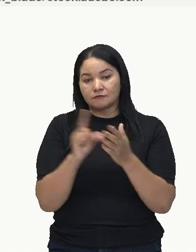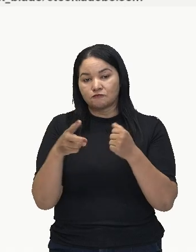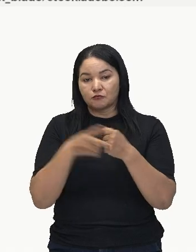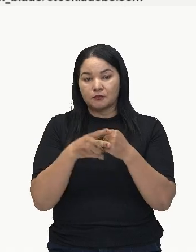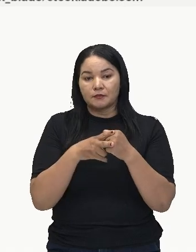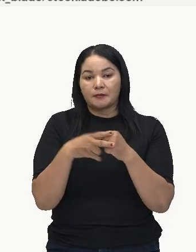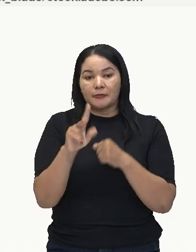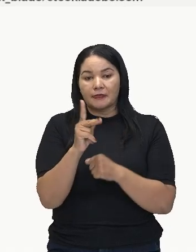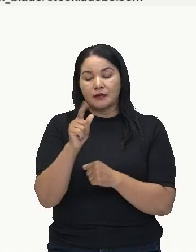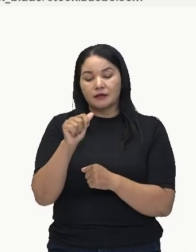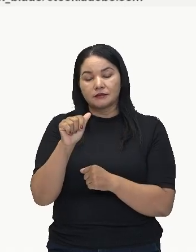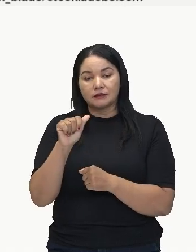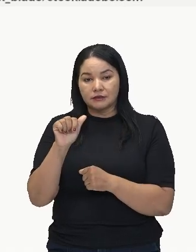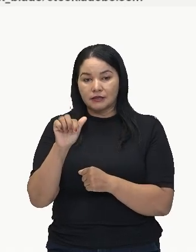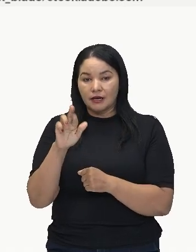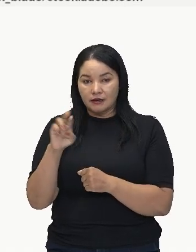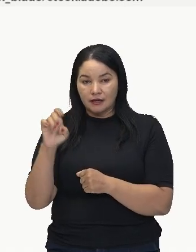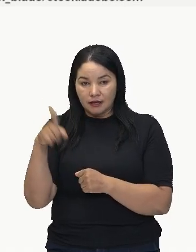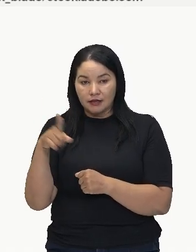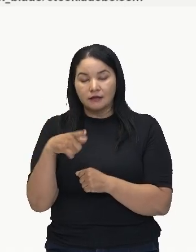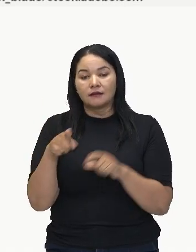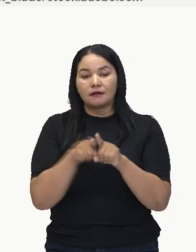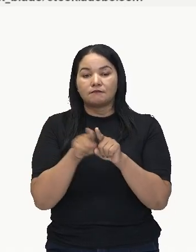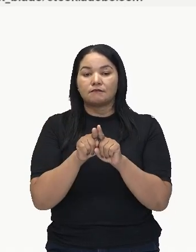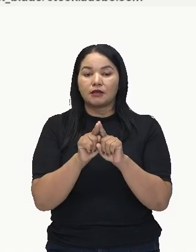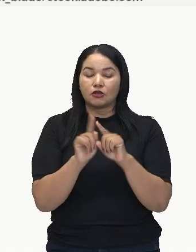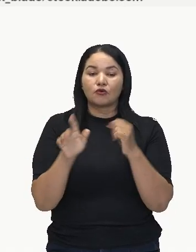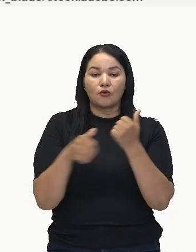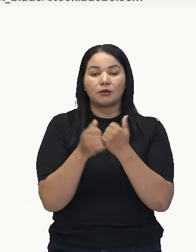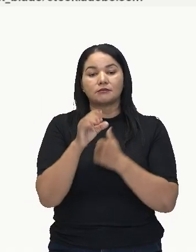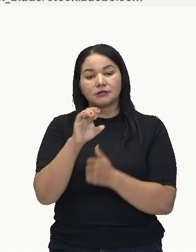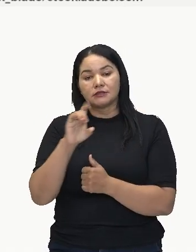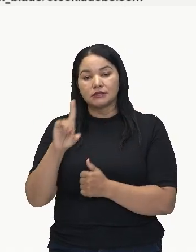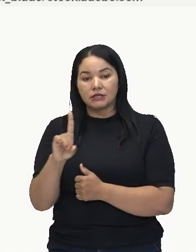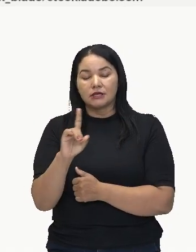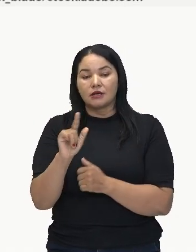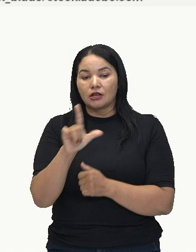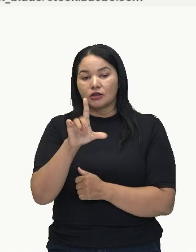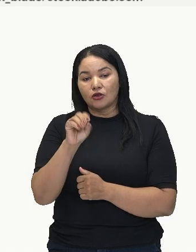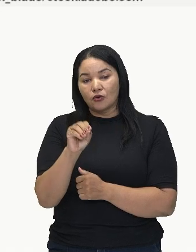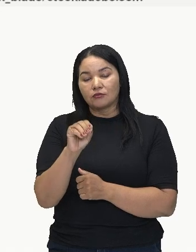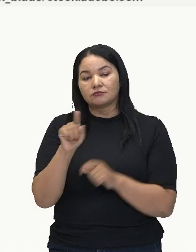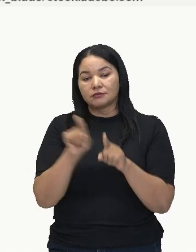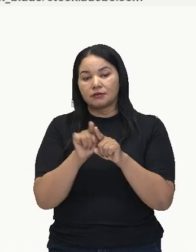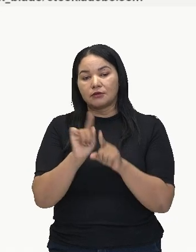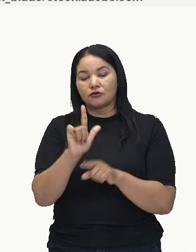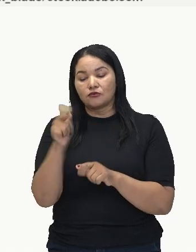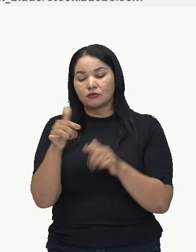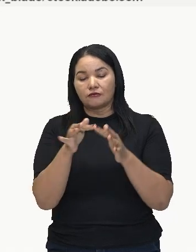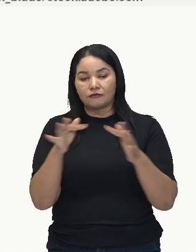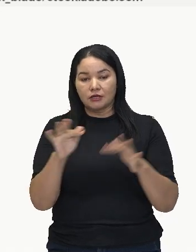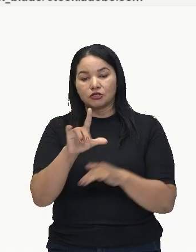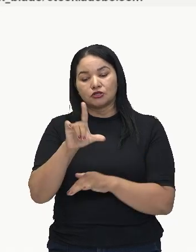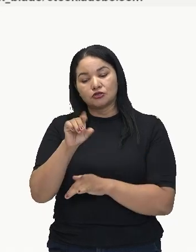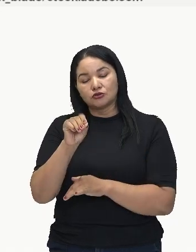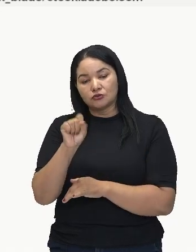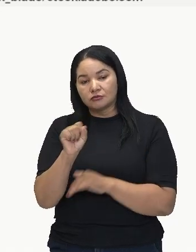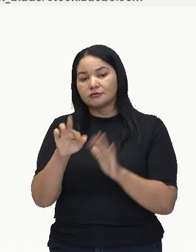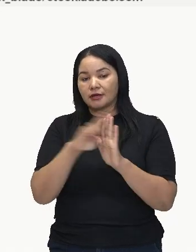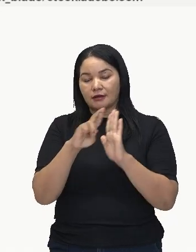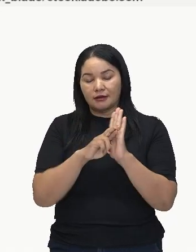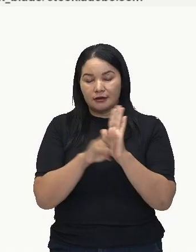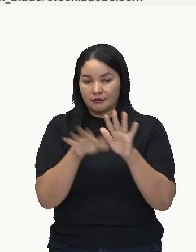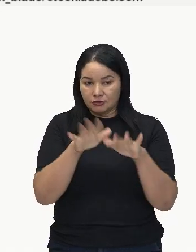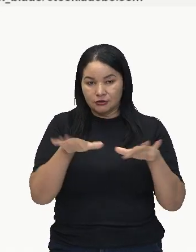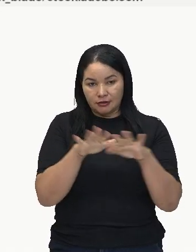e o complemento direto antes. O verbo visitar e o complemento antes do verbo. Ok? Regra geral.